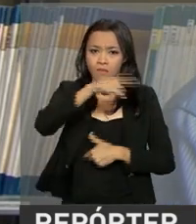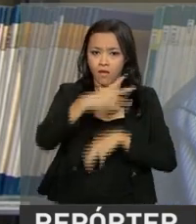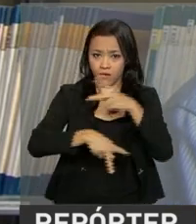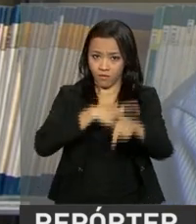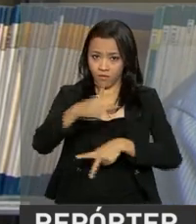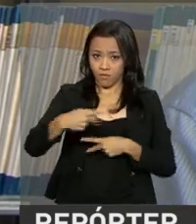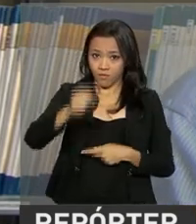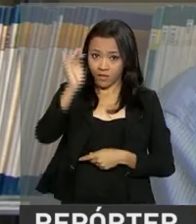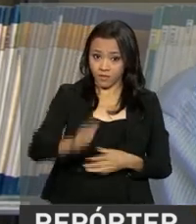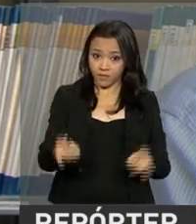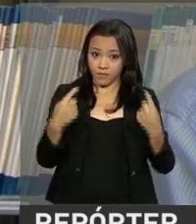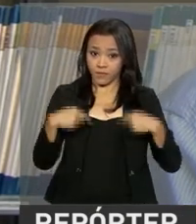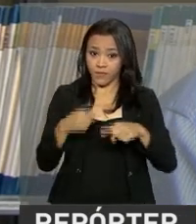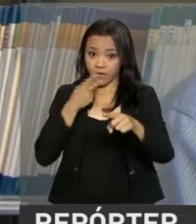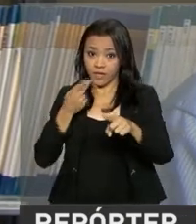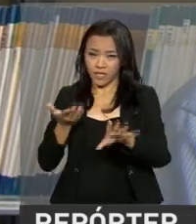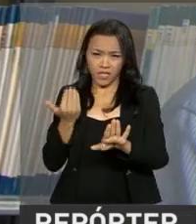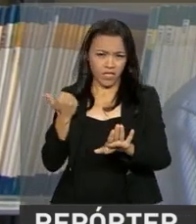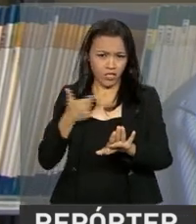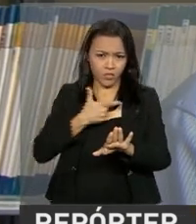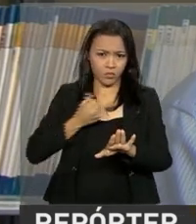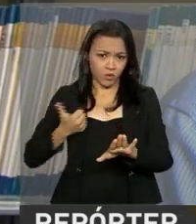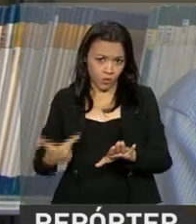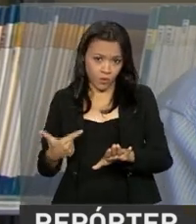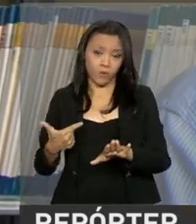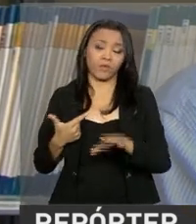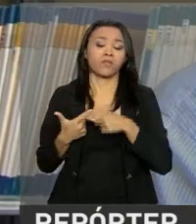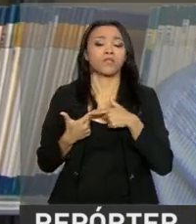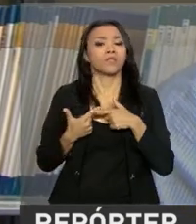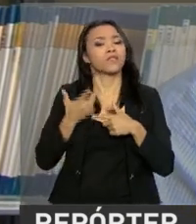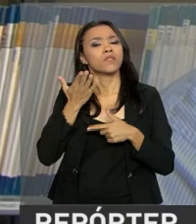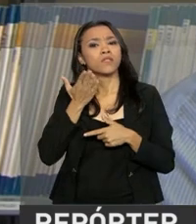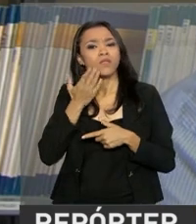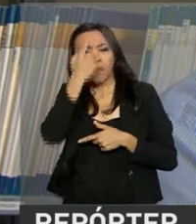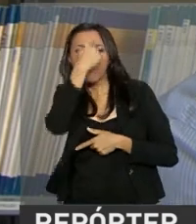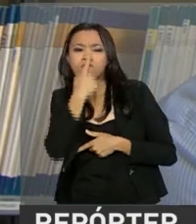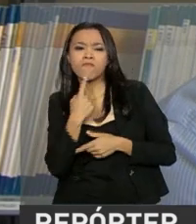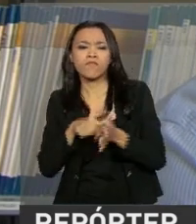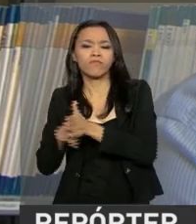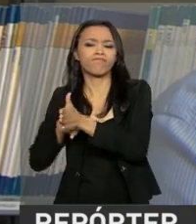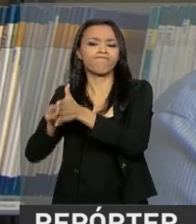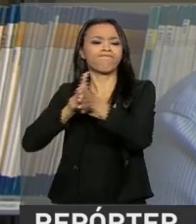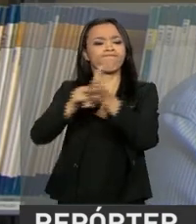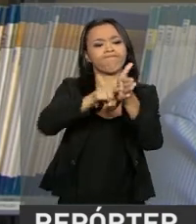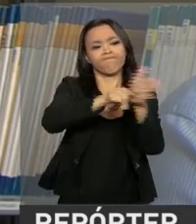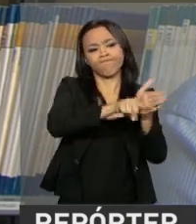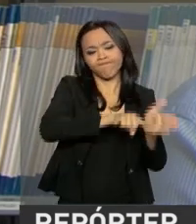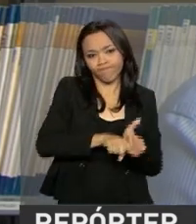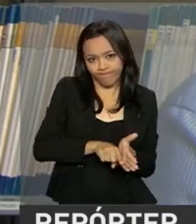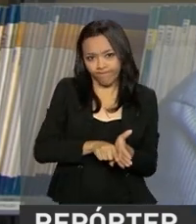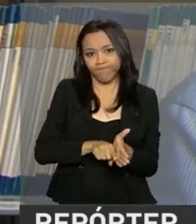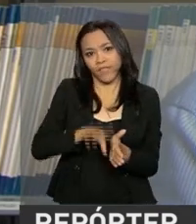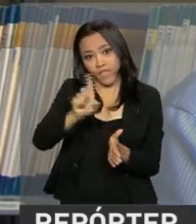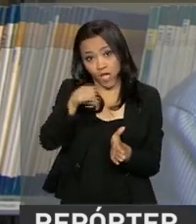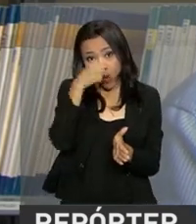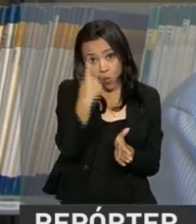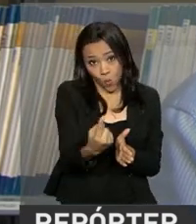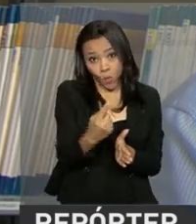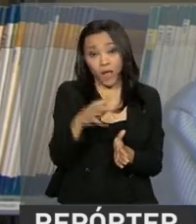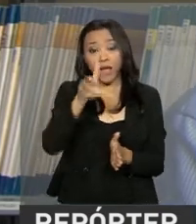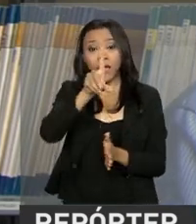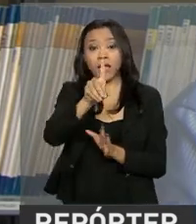medindo desde 2002 a subutilização da força de Trabalho através de apenas um indicador que é a